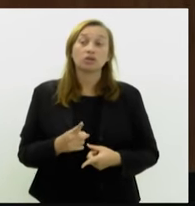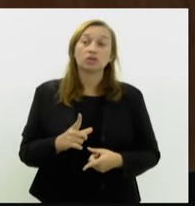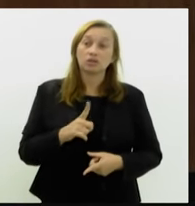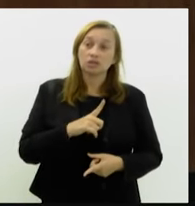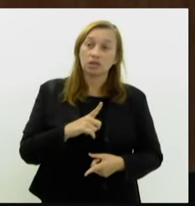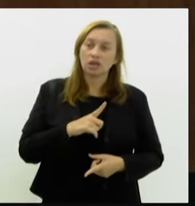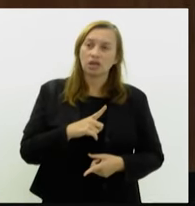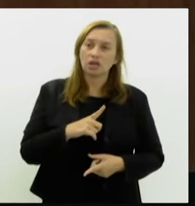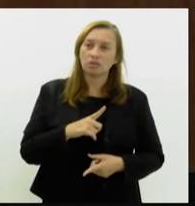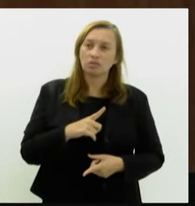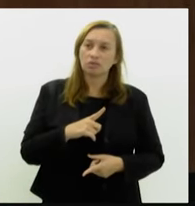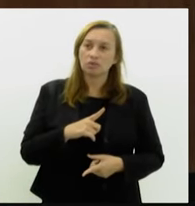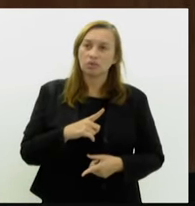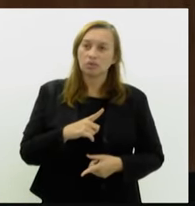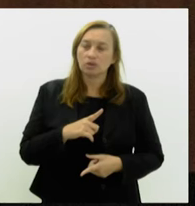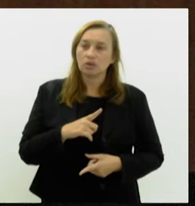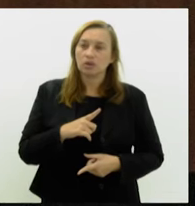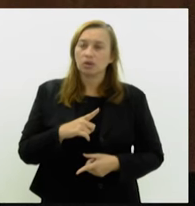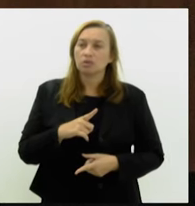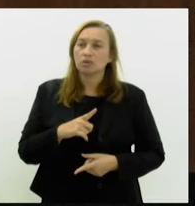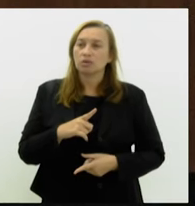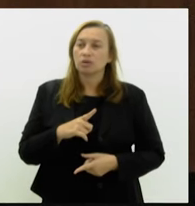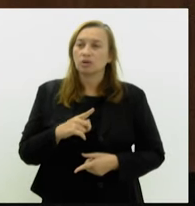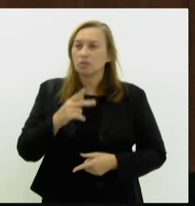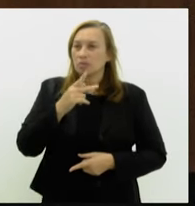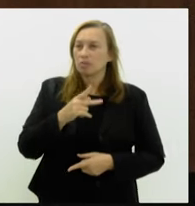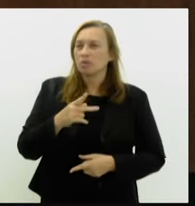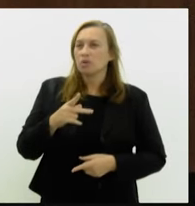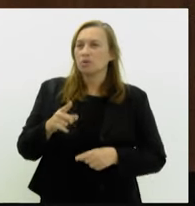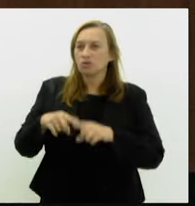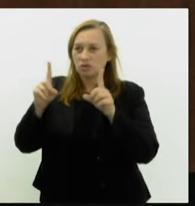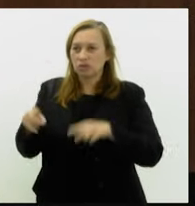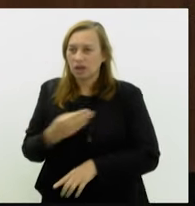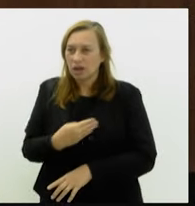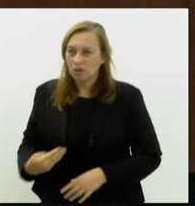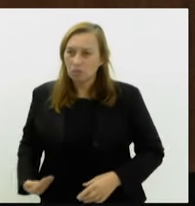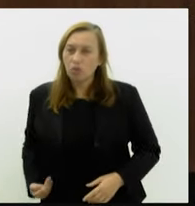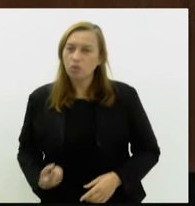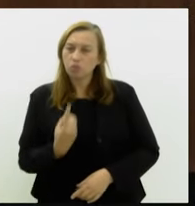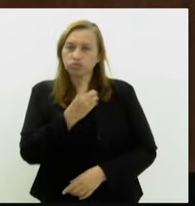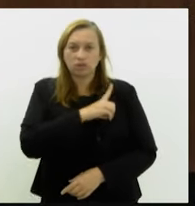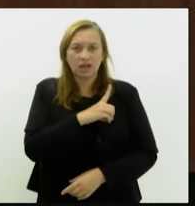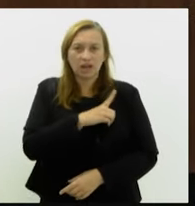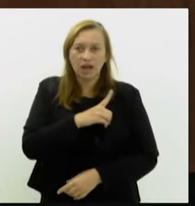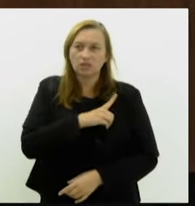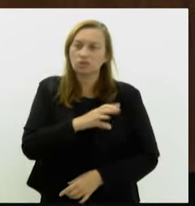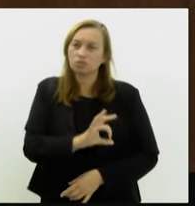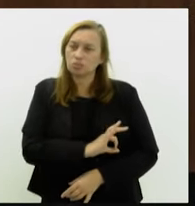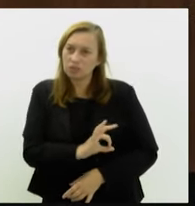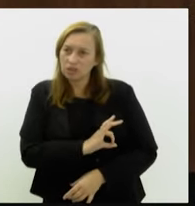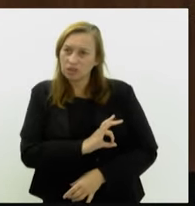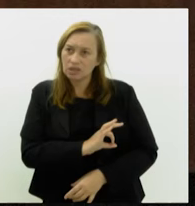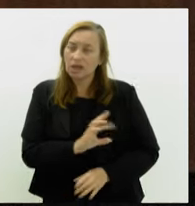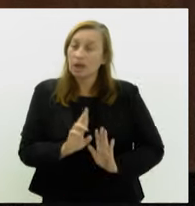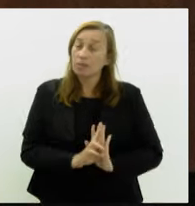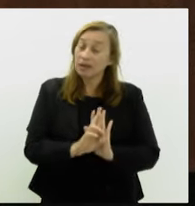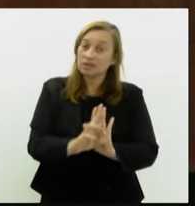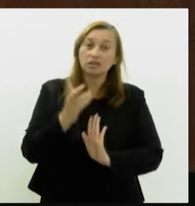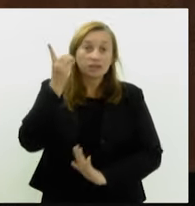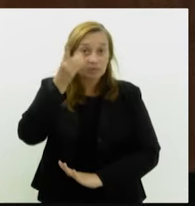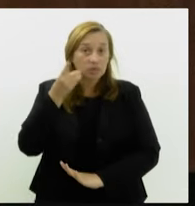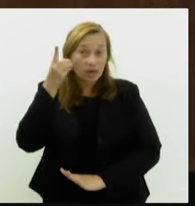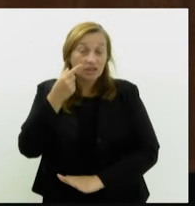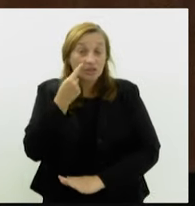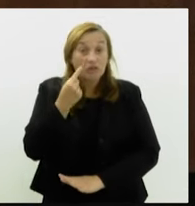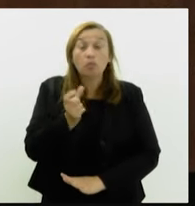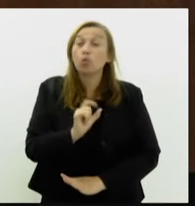agentes públicos envolvidos, quando nós temos um delegado de polícia, representantes, deputados, nós